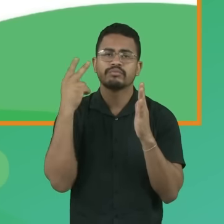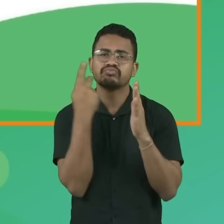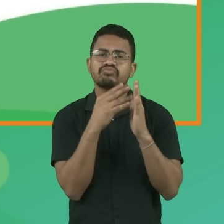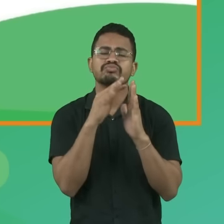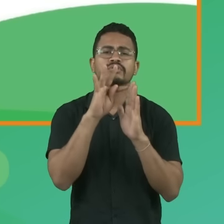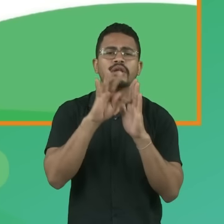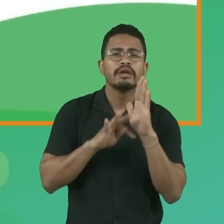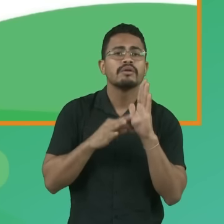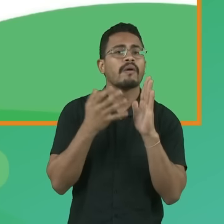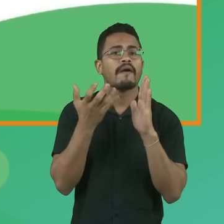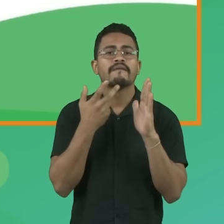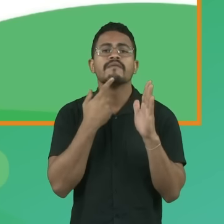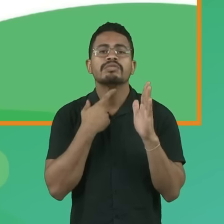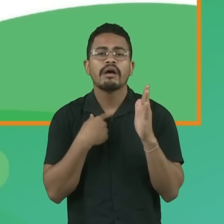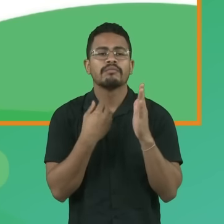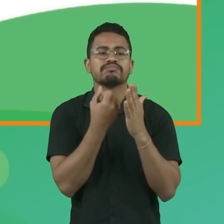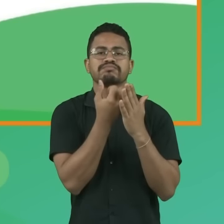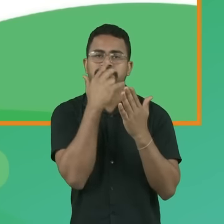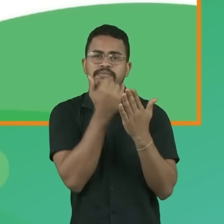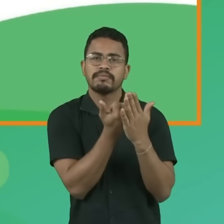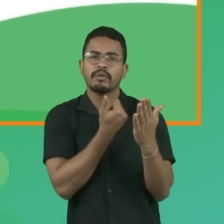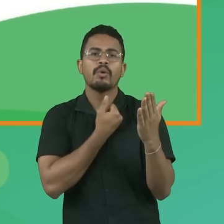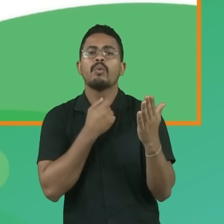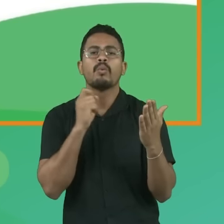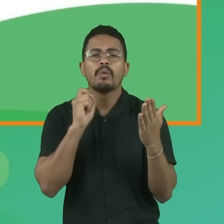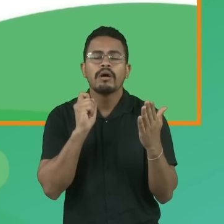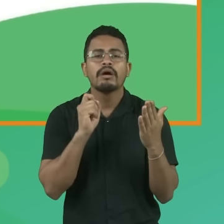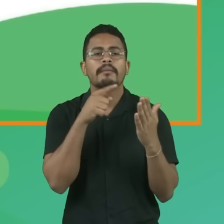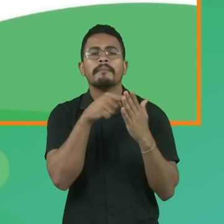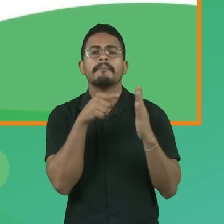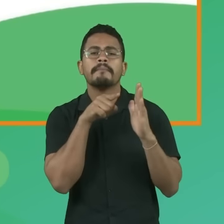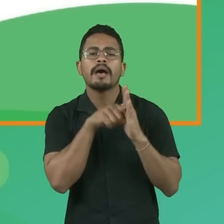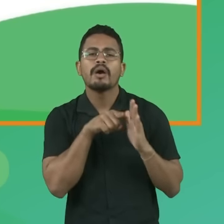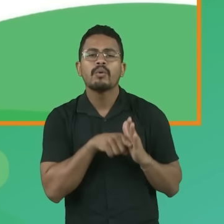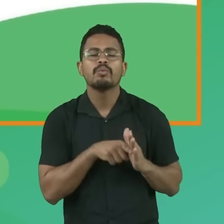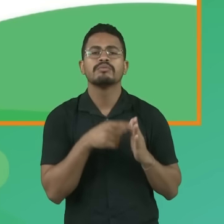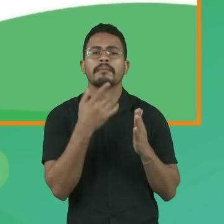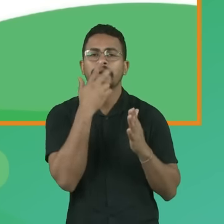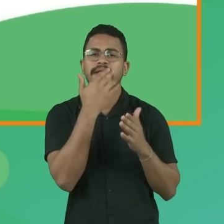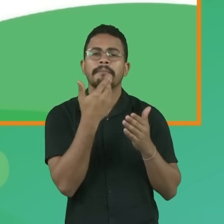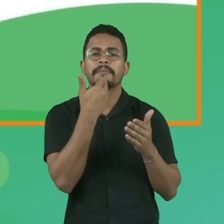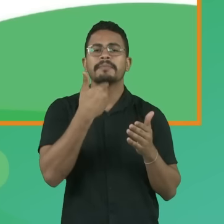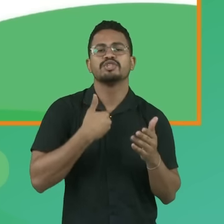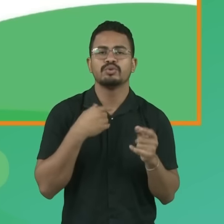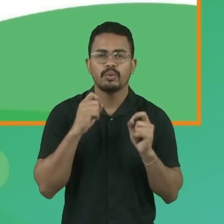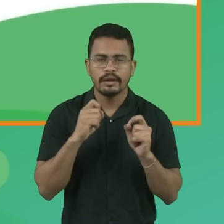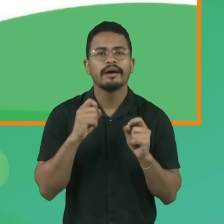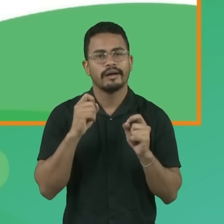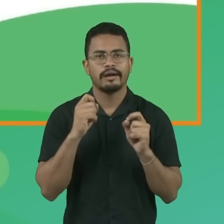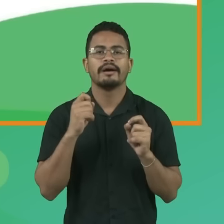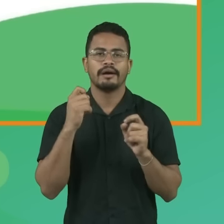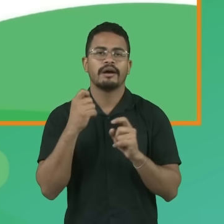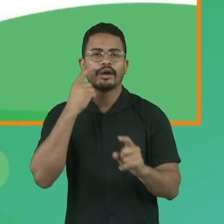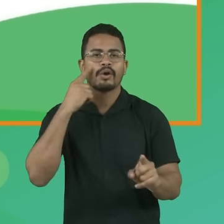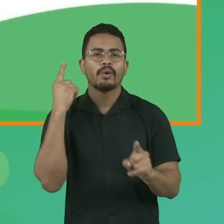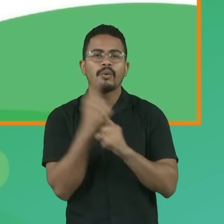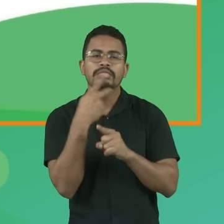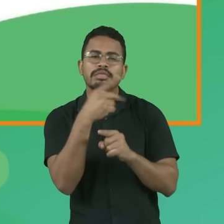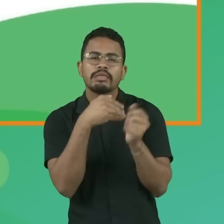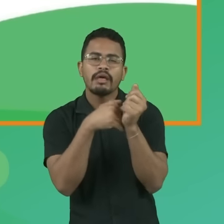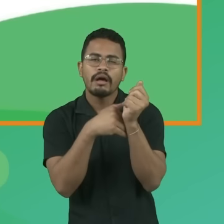entende o que ele quer dizer para a gente, o que aquelas questões estão pedindo, a gente acaba ali desvendando os segredos daquelas